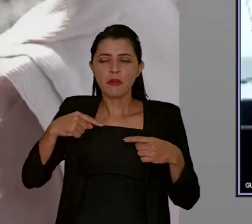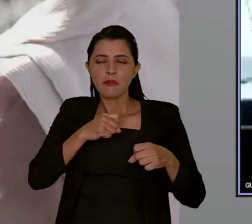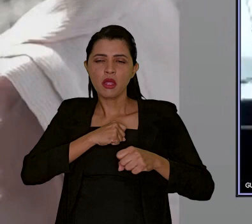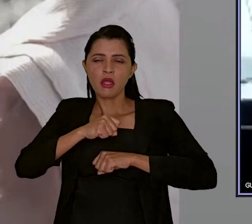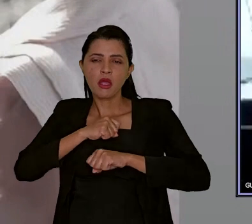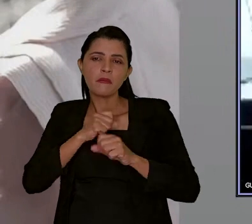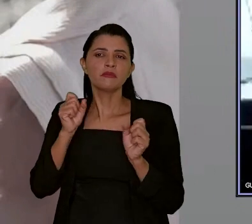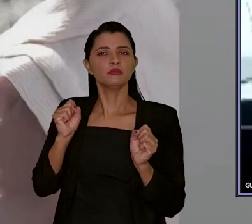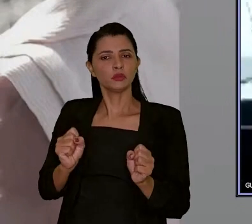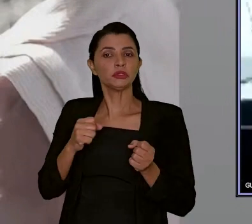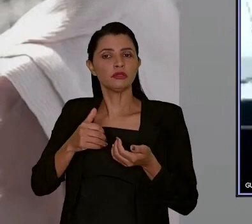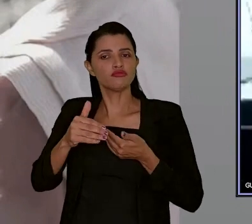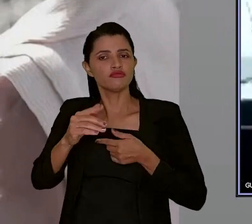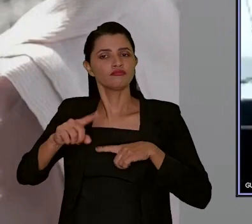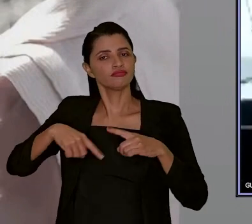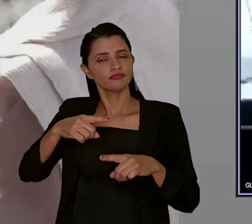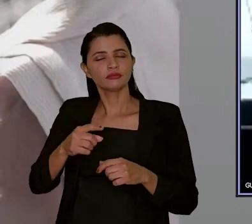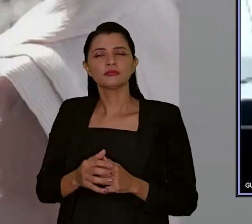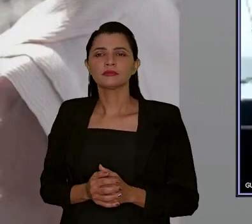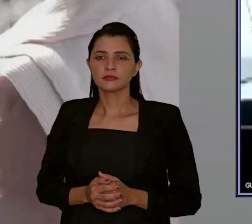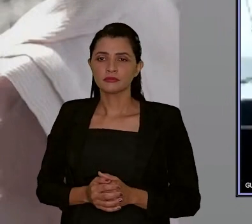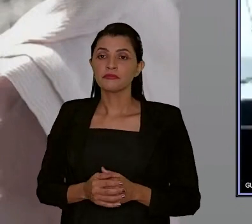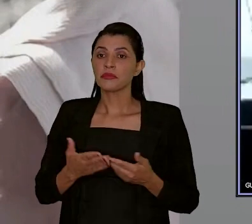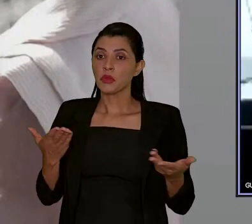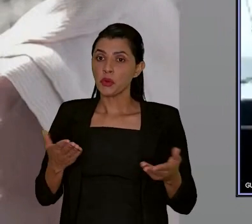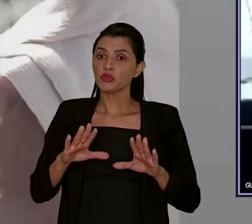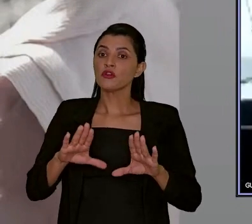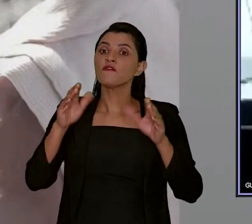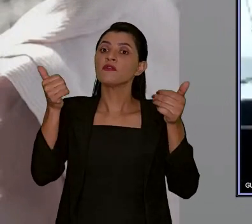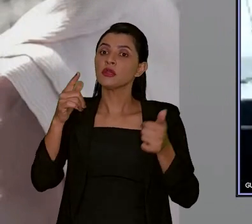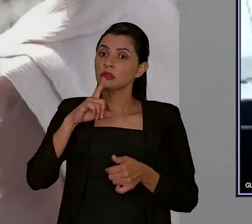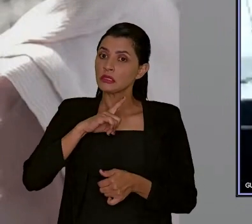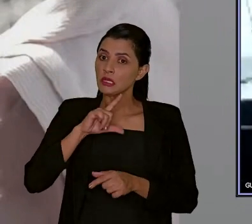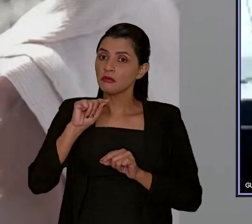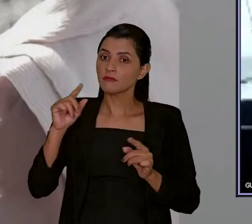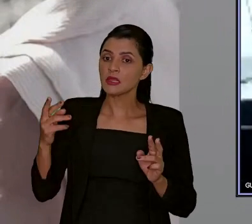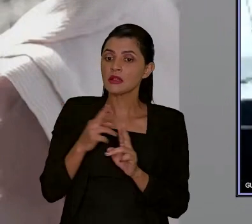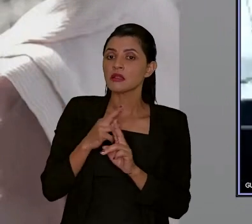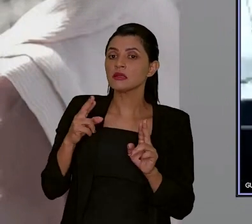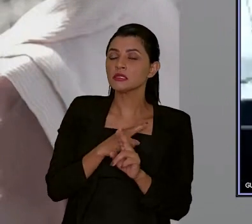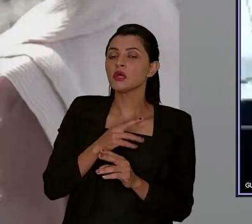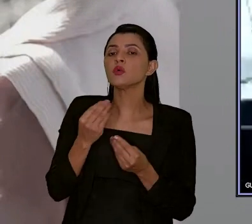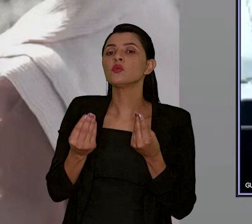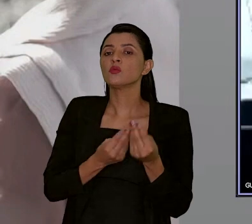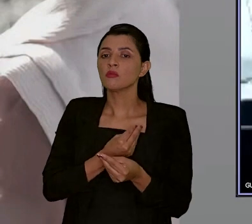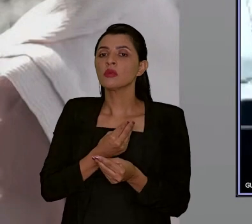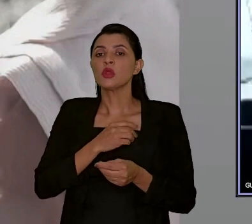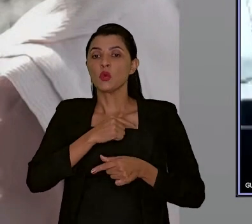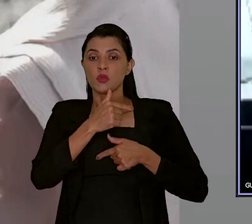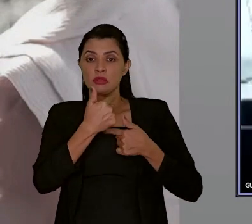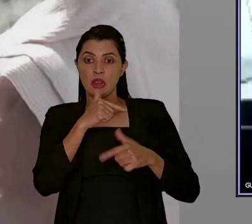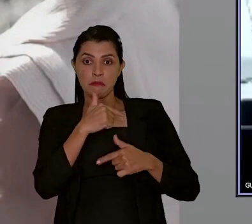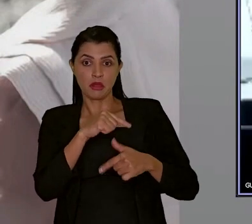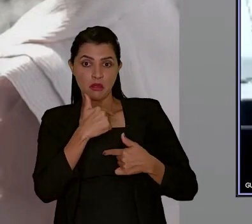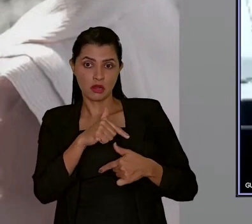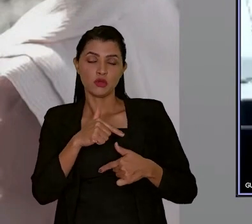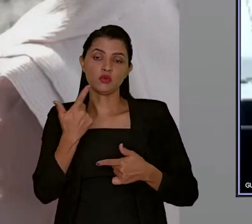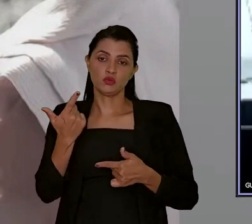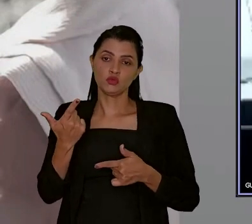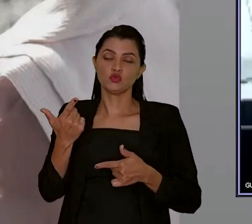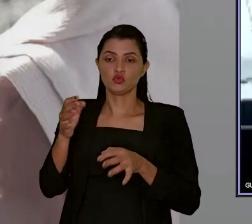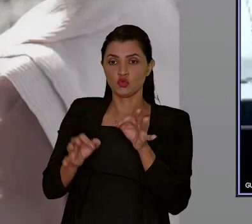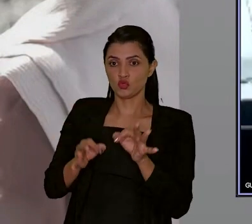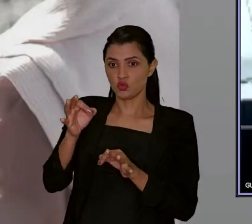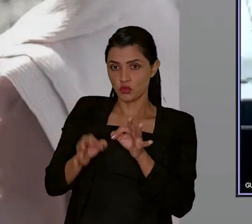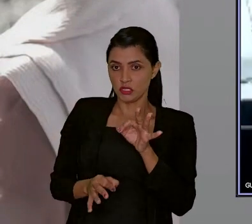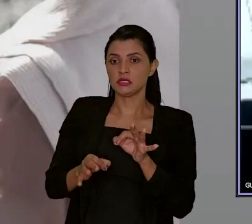avançar. Esse é um evento que tem direta relação com as atividades dos juízes de enlace. Por quê? Porque é